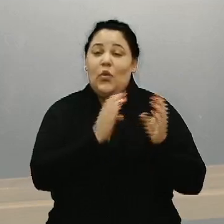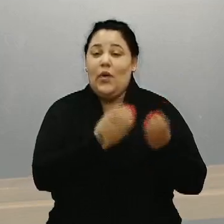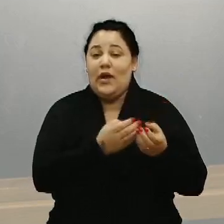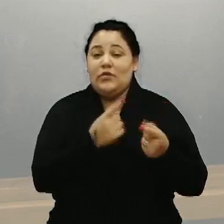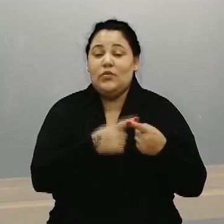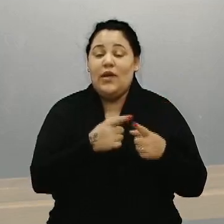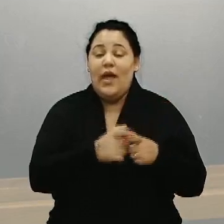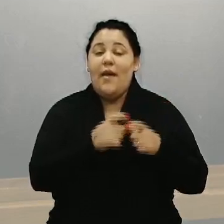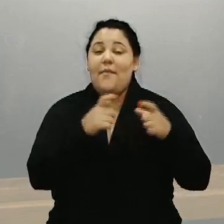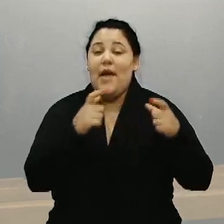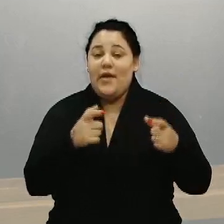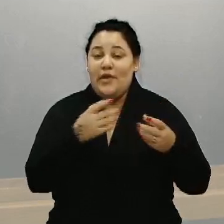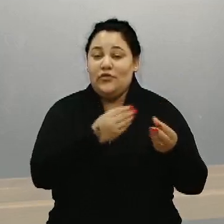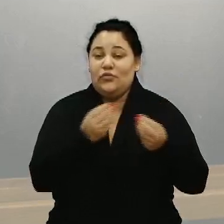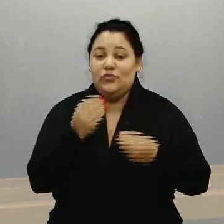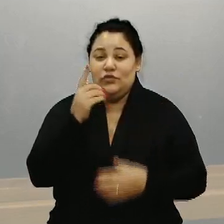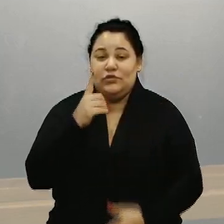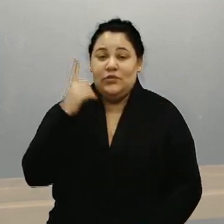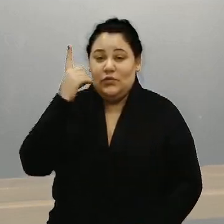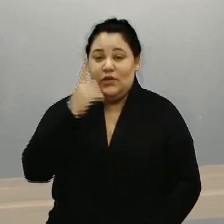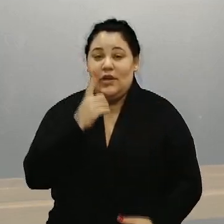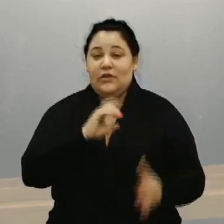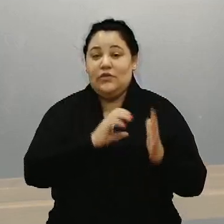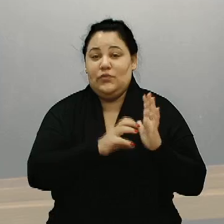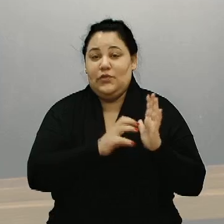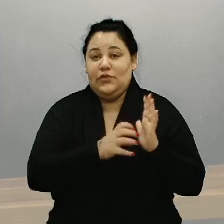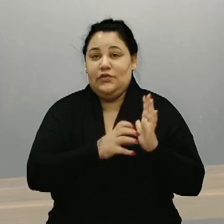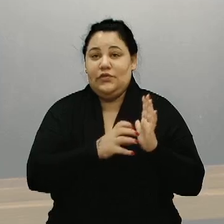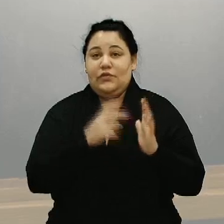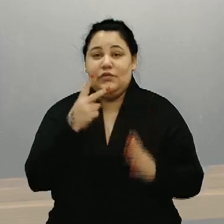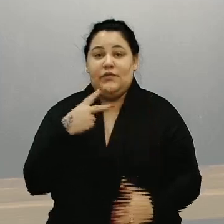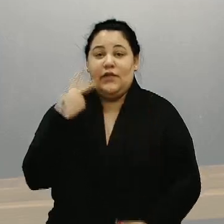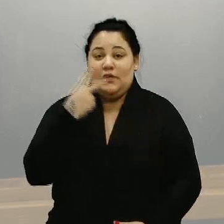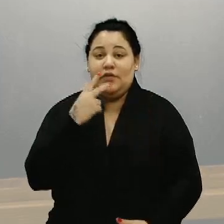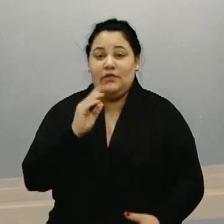de muitos deputados dos partidos, dos vereadores que estão aqui